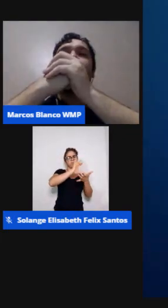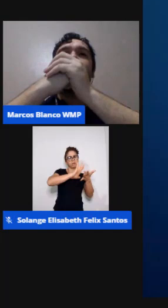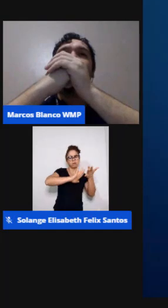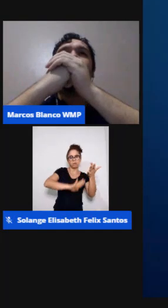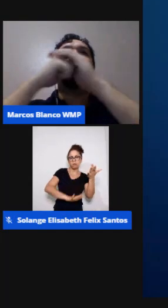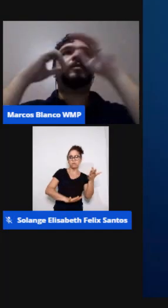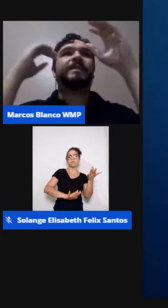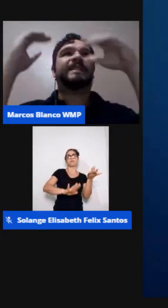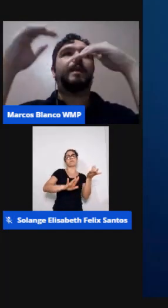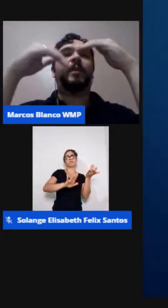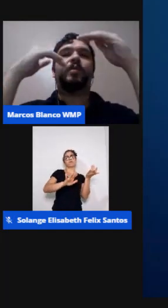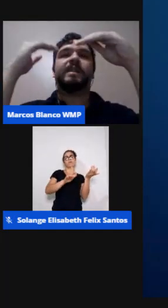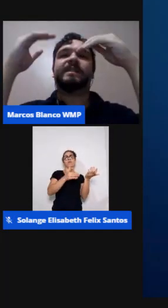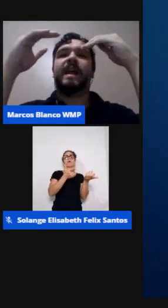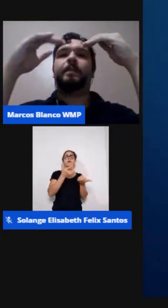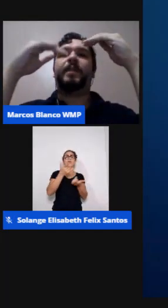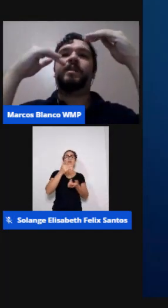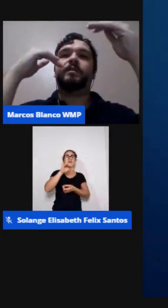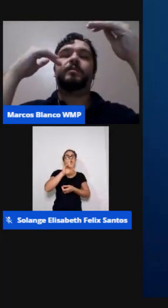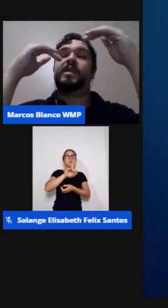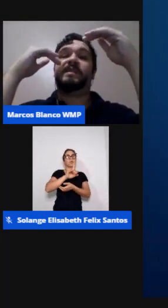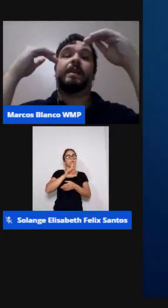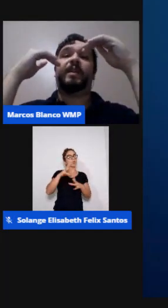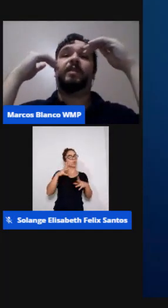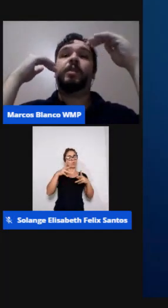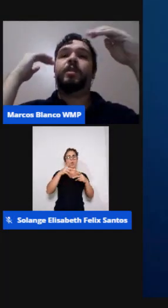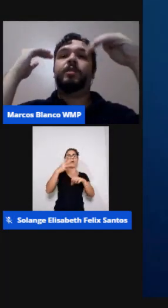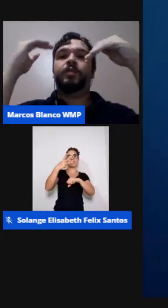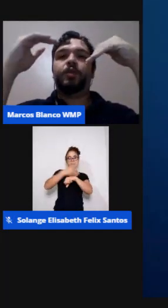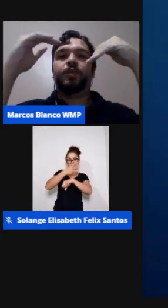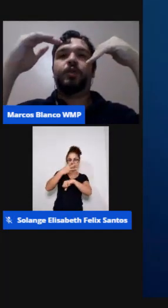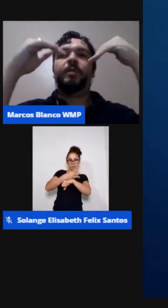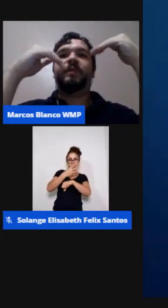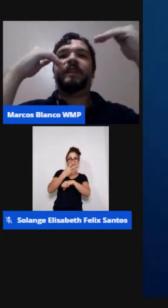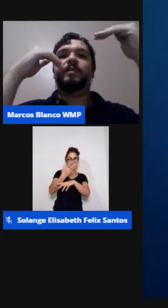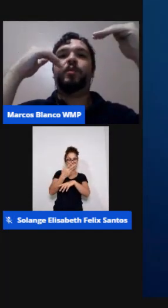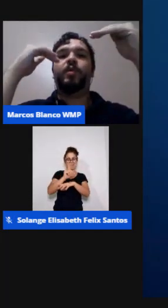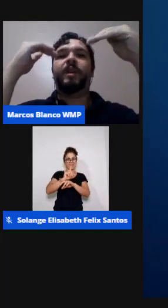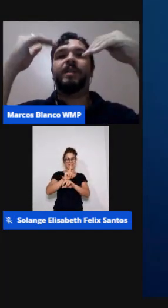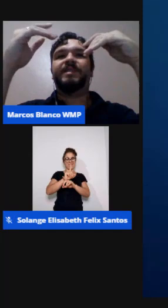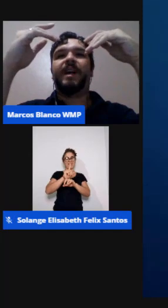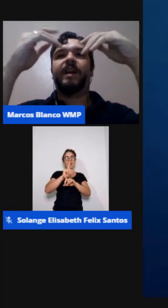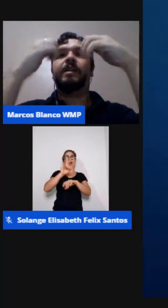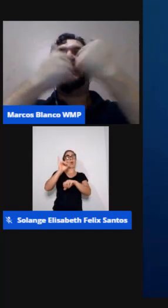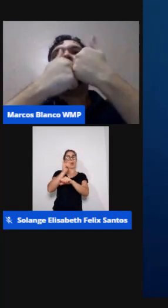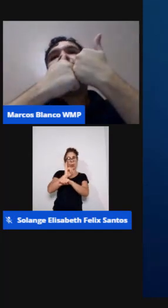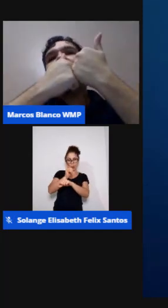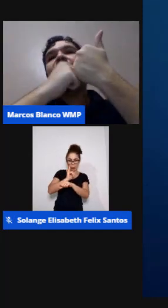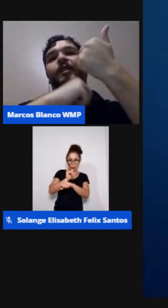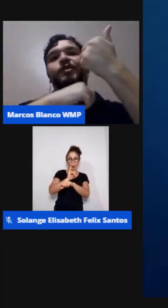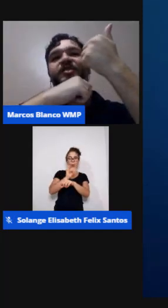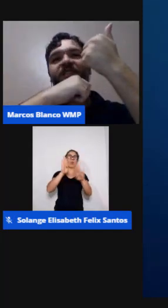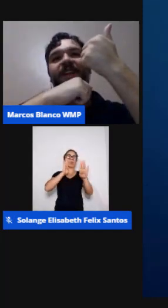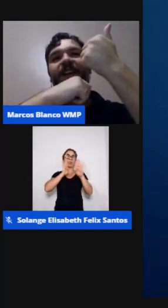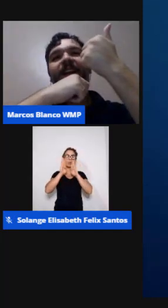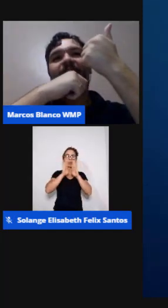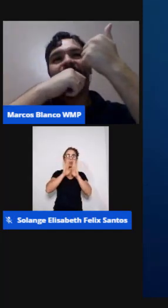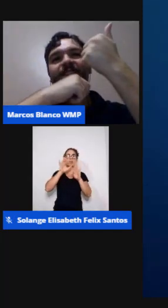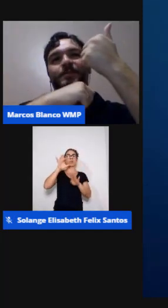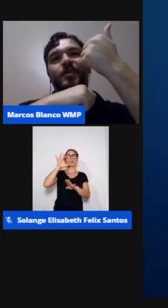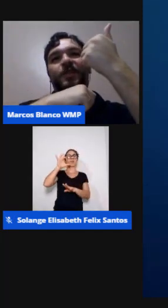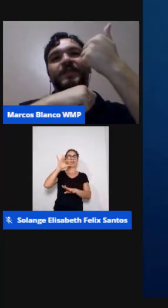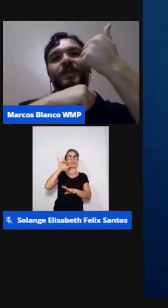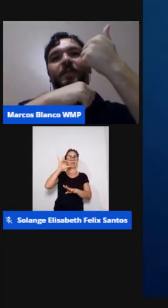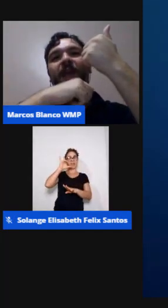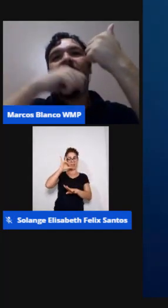gente, procurando sempre no WhatsApp não, no YouTube, Facebook, Instagram, dá aquela curtidinha